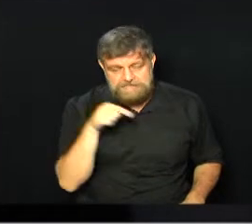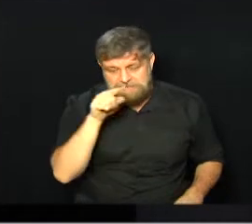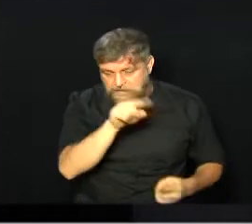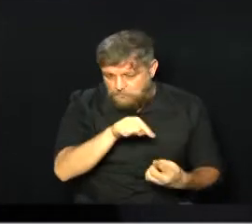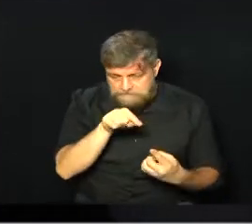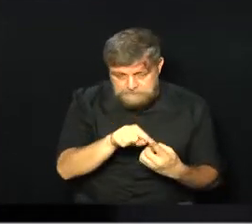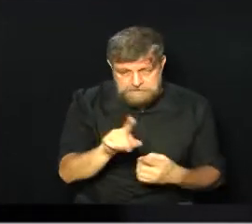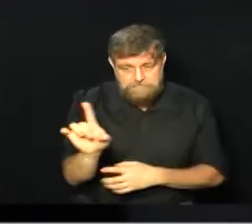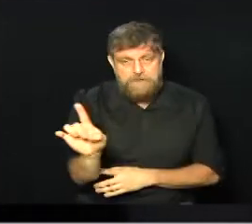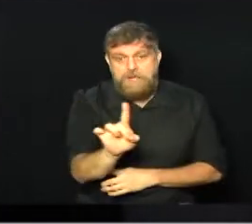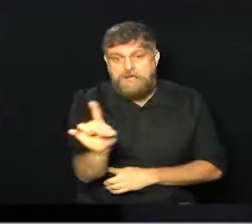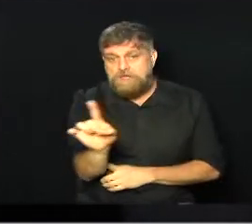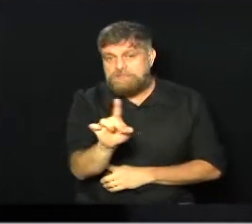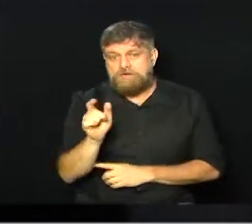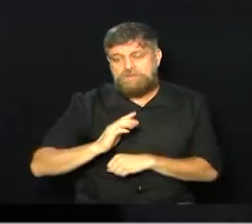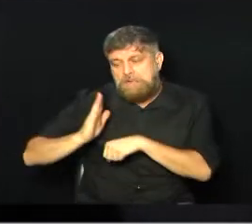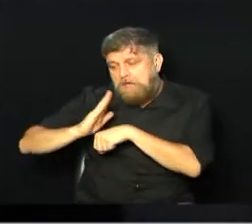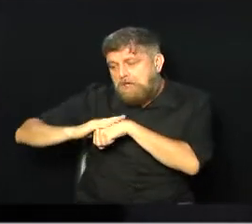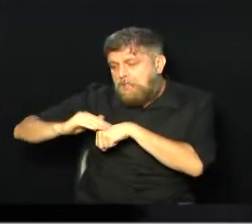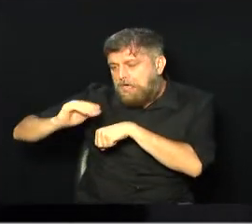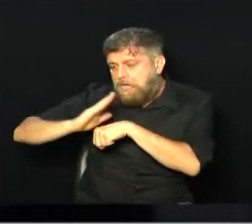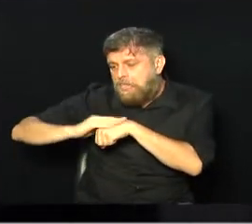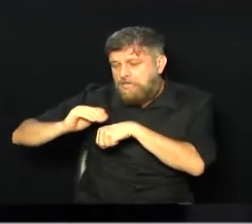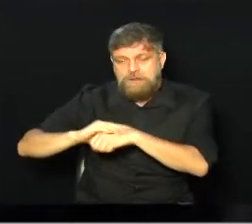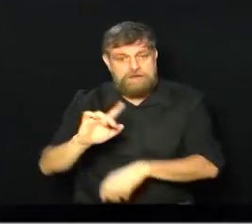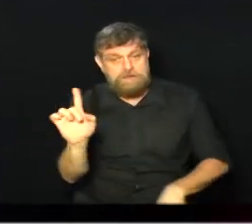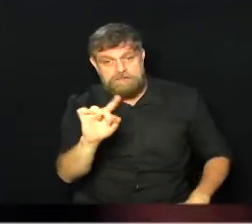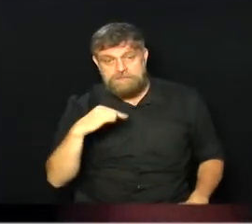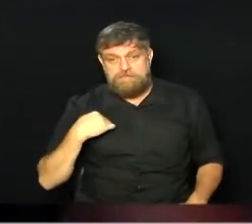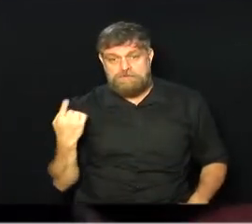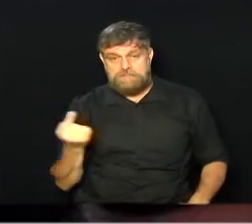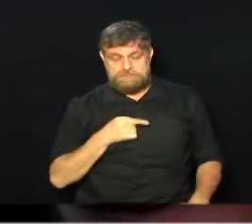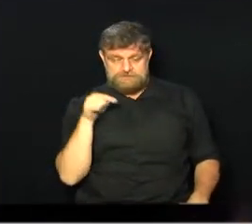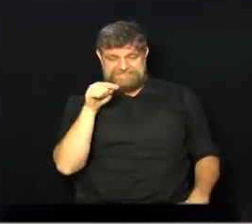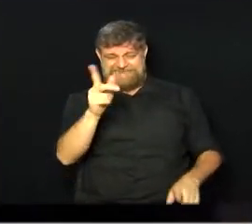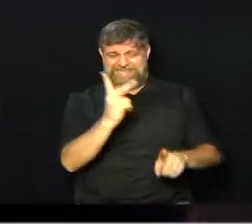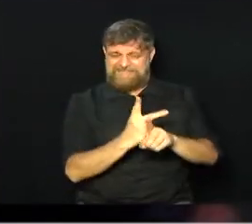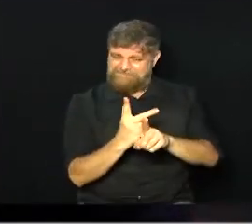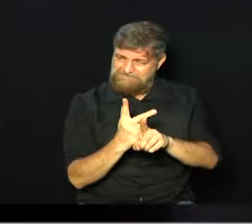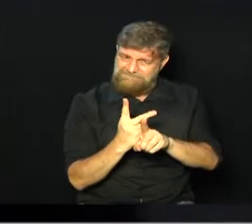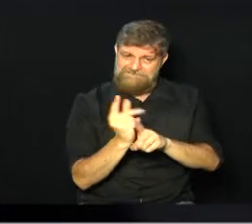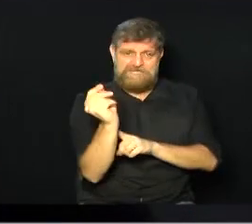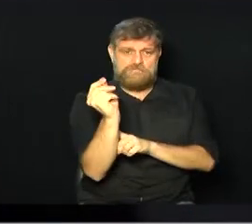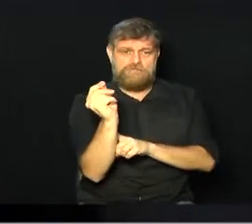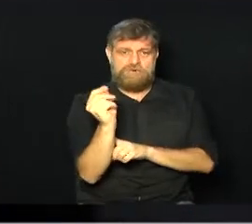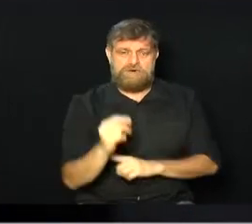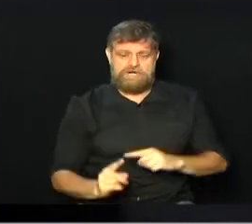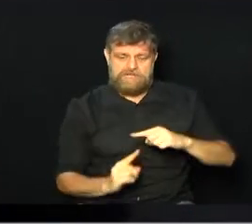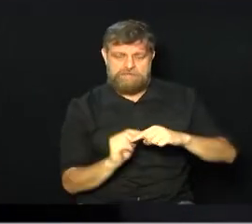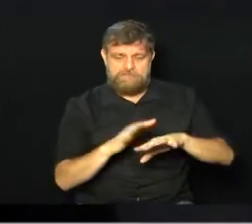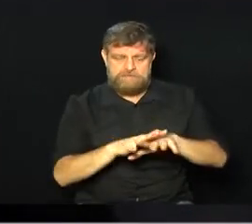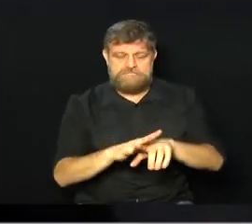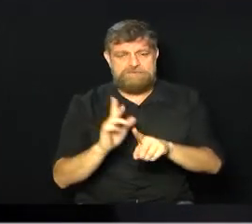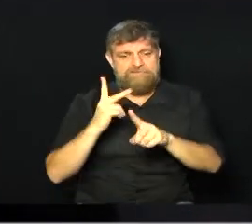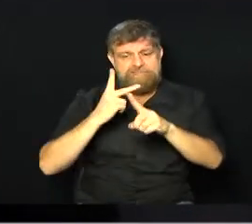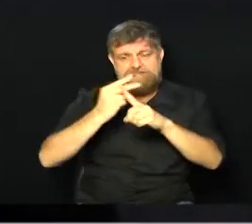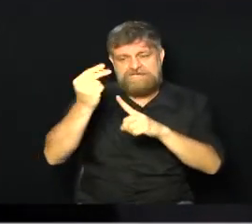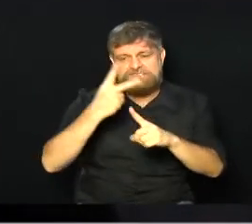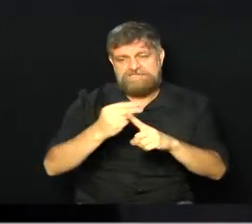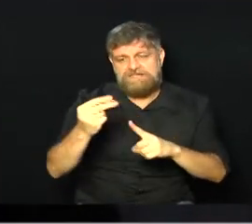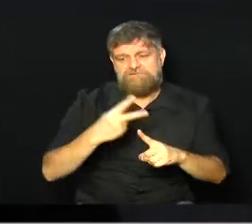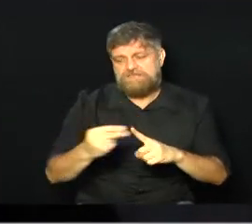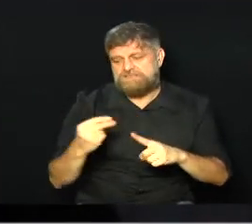para passar a mão na cabeça do outro, a gente está ali para buscar vitórias vitórias, ganhar jogos, que é o mais